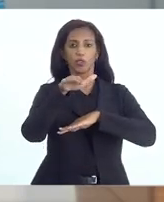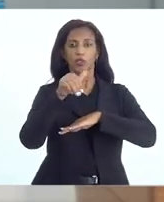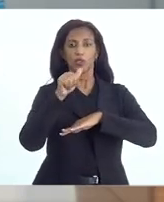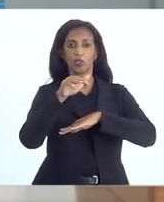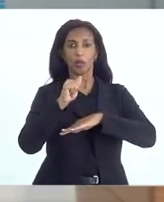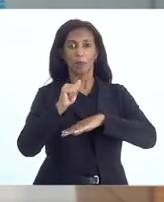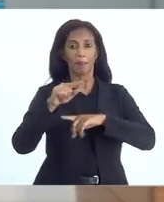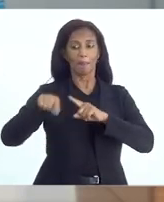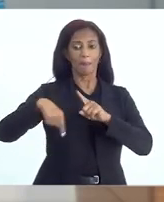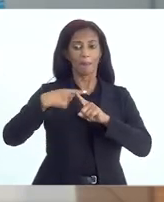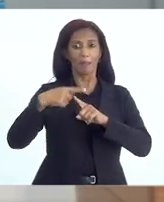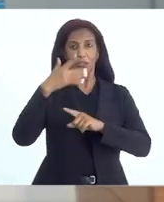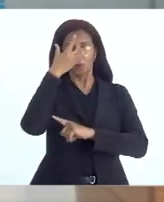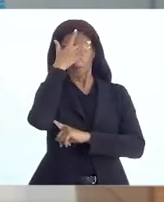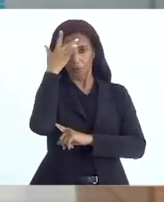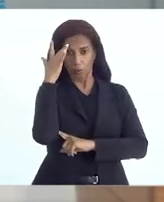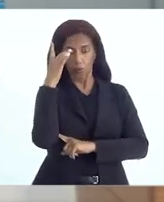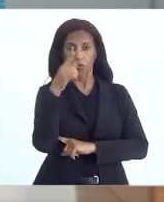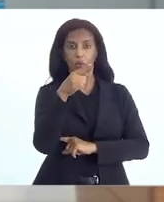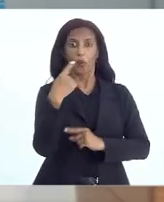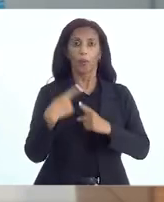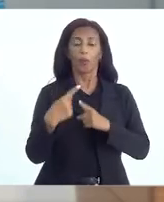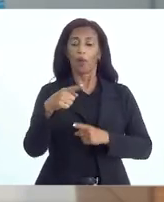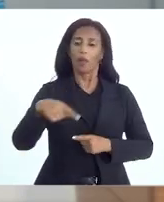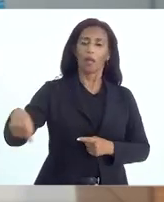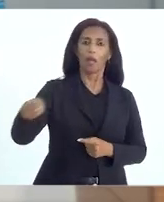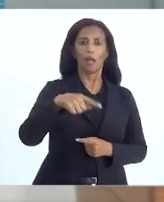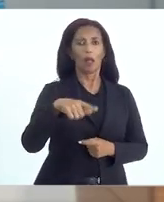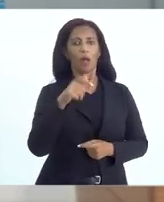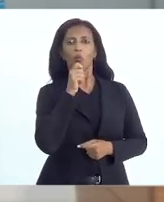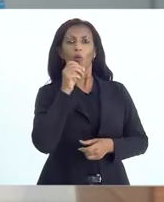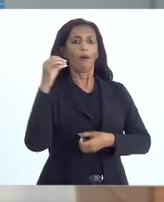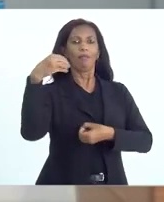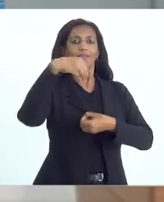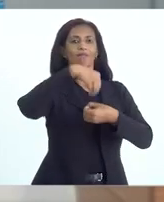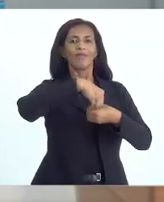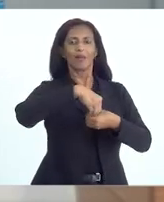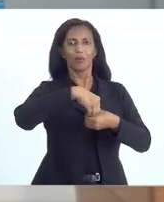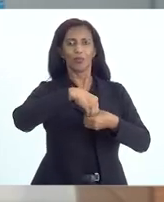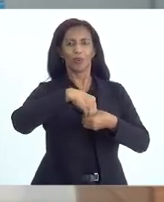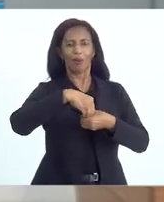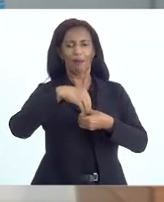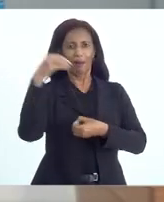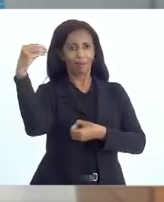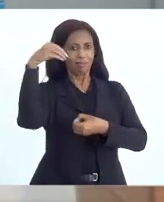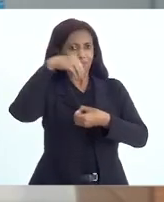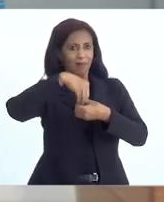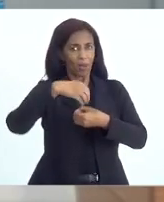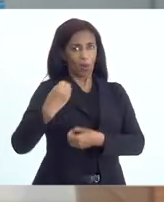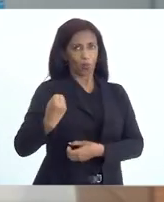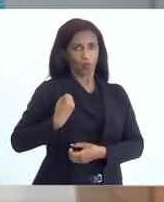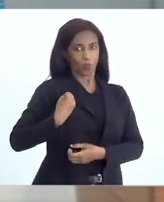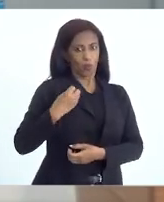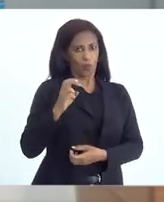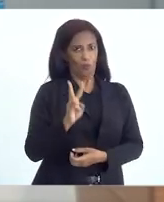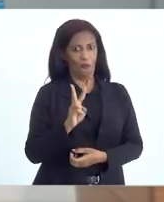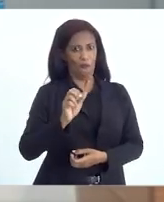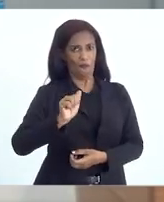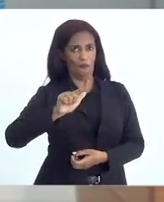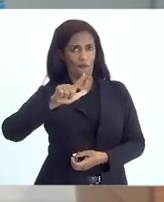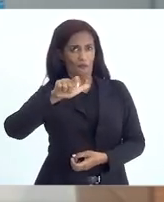mais candidatos porque esses candidatos não tava dentro não estavam dentro desse número de vagas